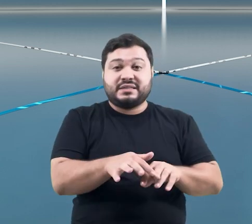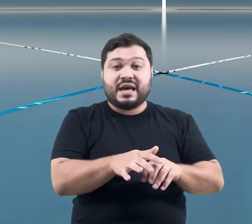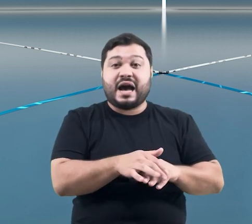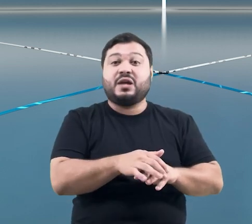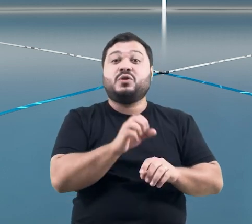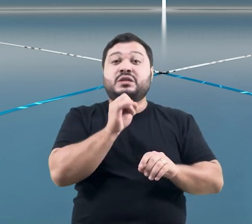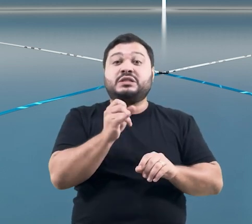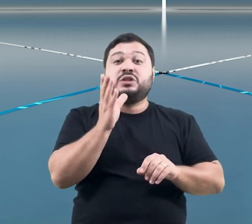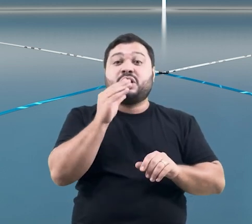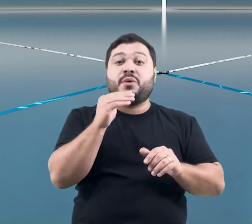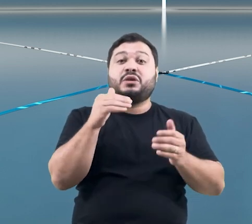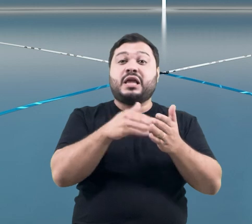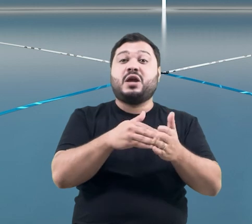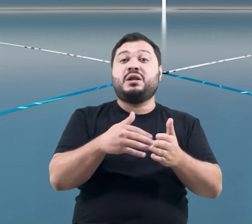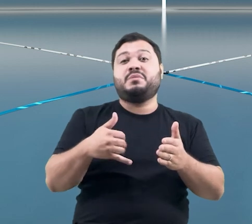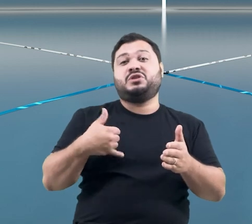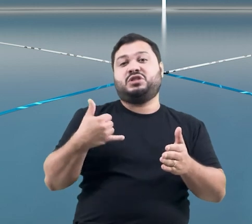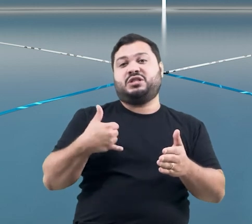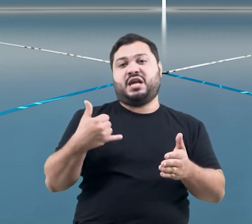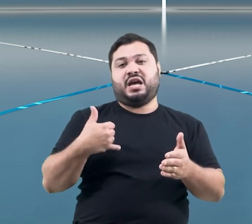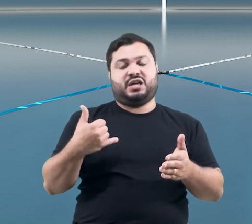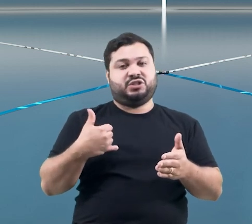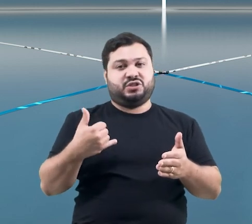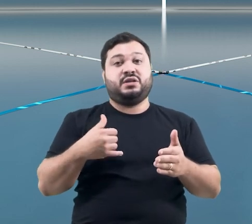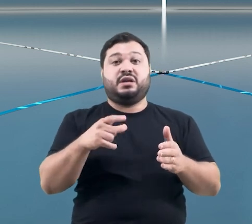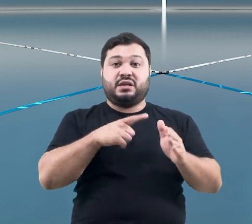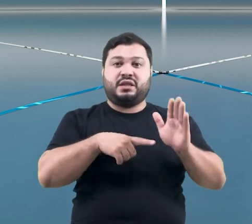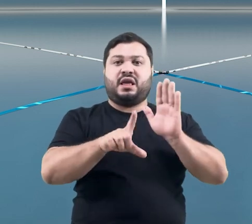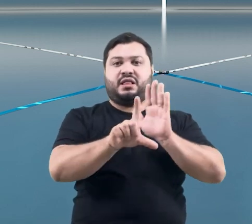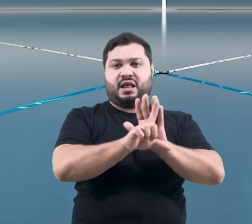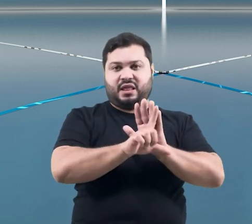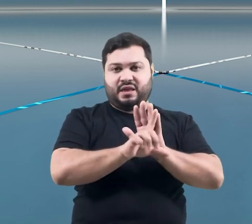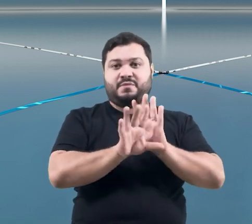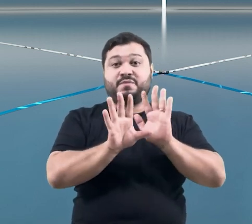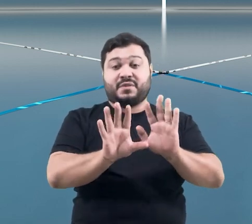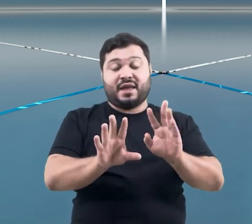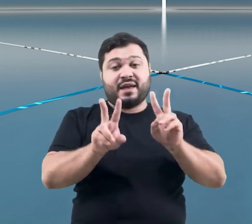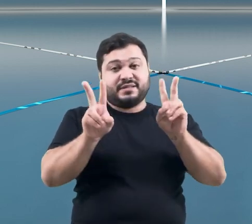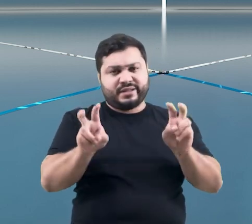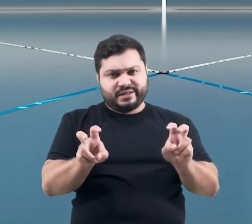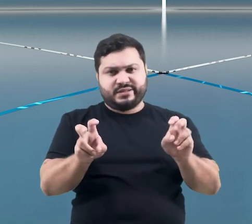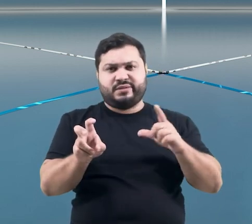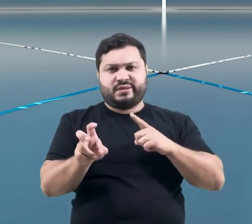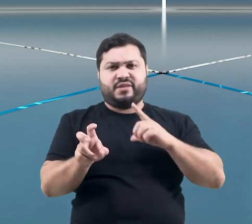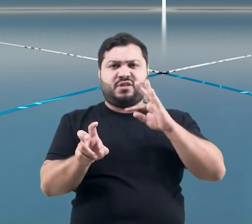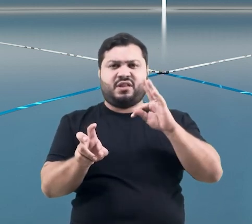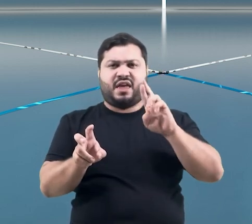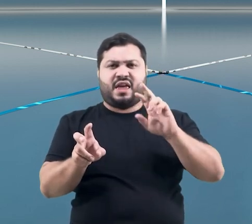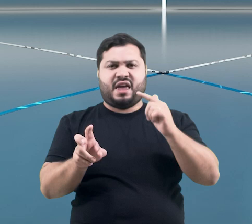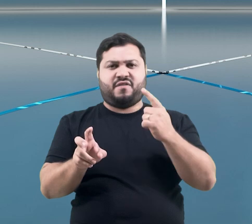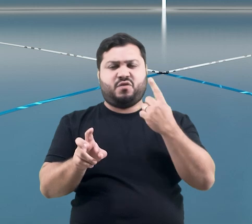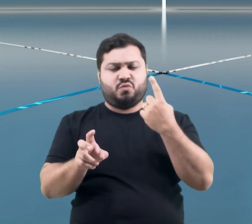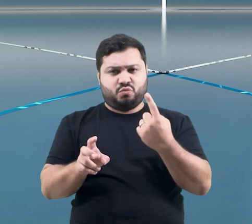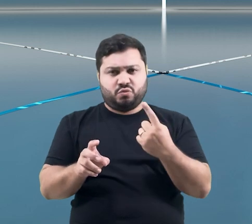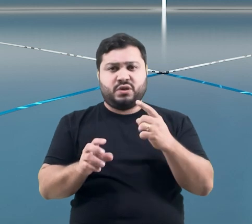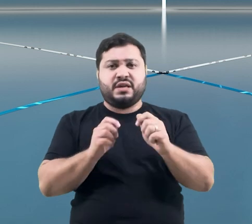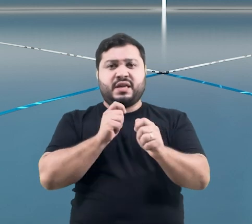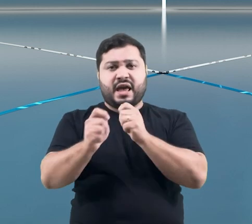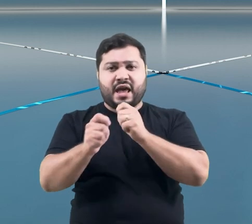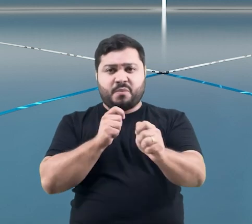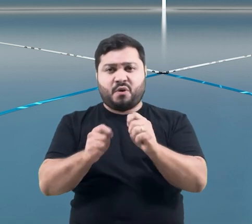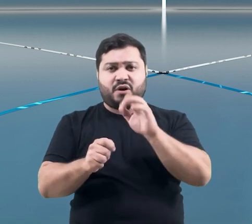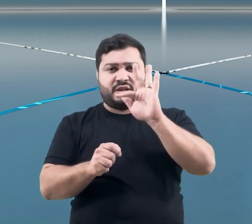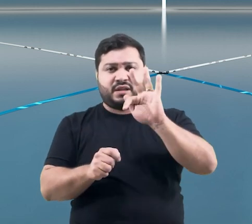é encerrado quando o trabalhador atinge o limite máximo de idade previsto em lei. Essa questão chegou ao TRF1